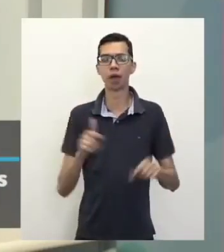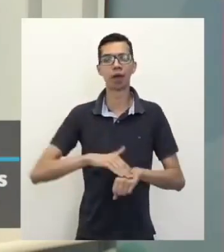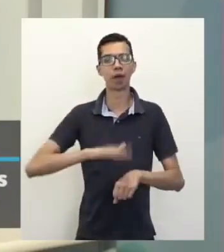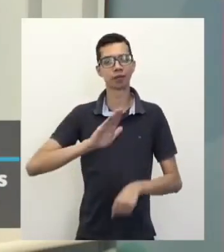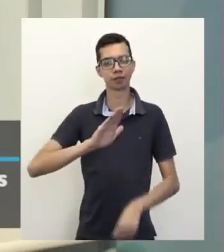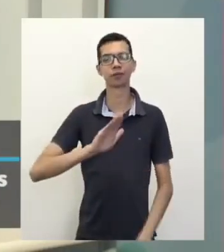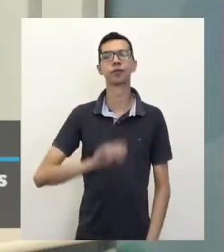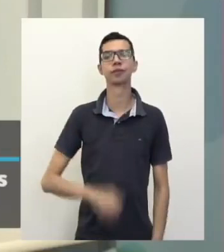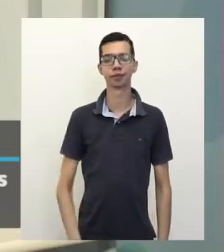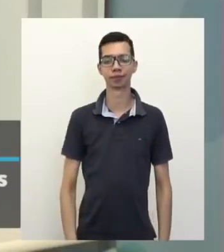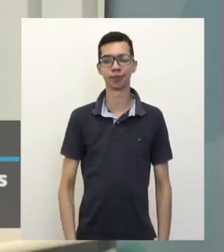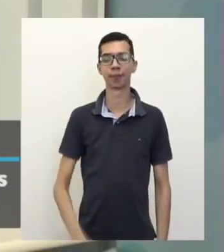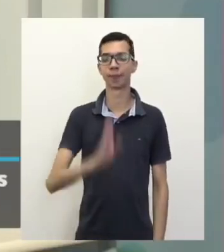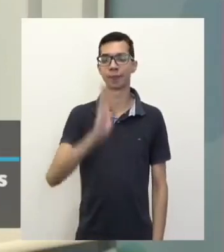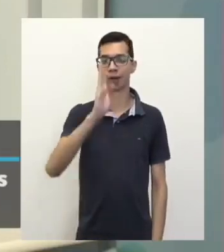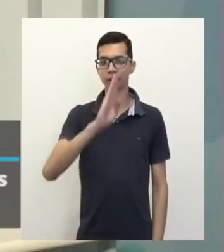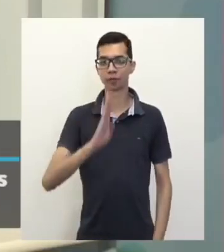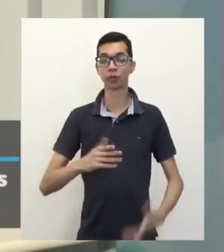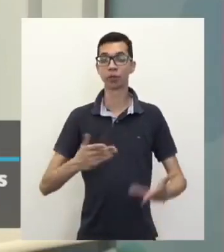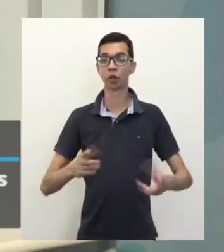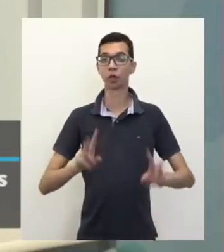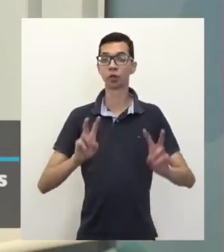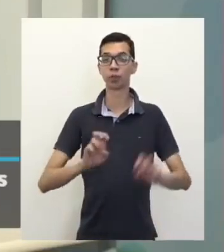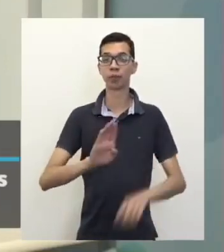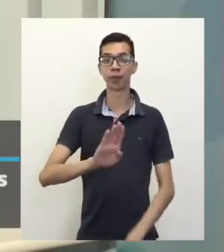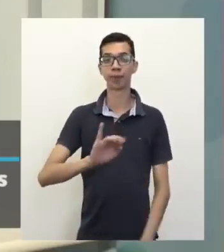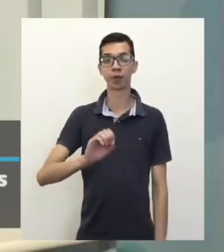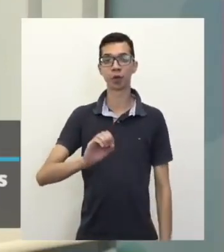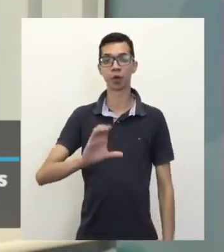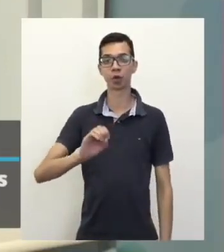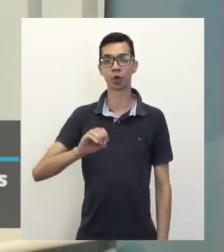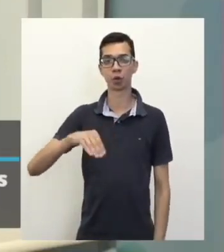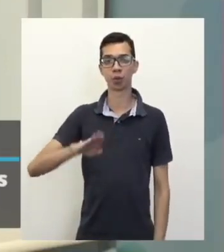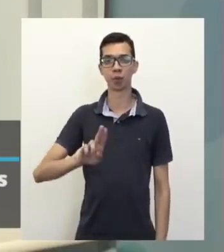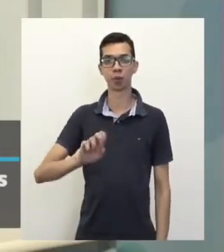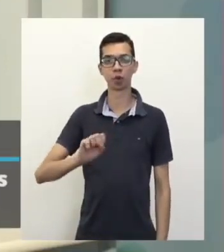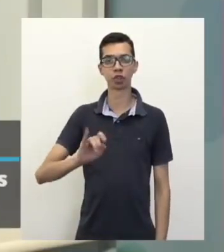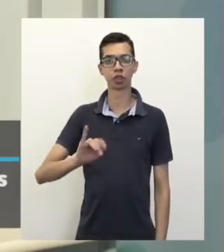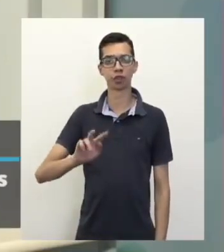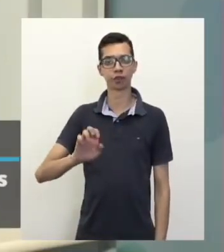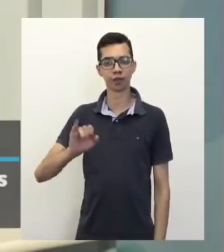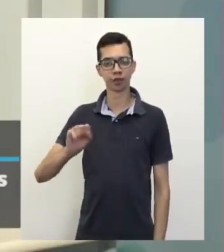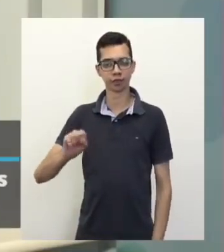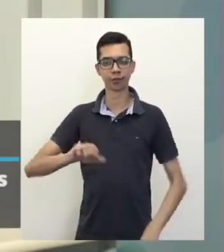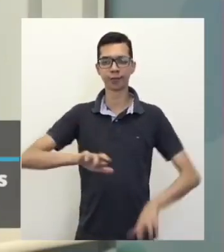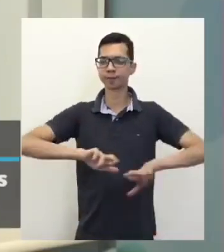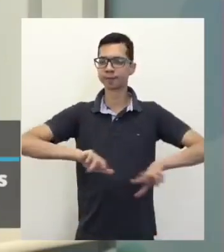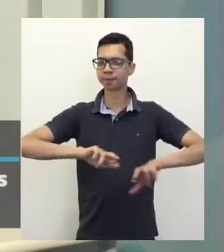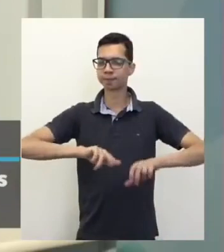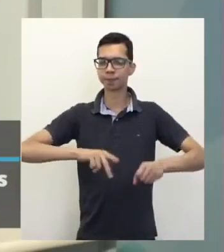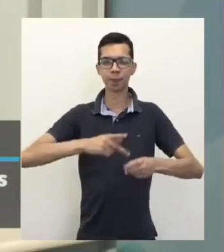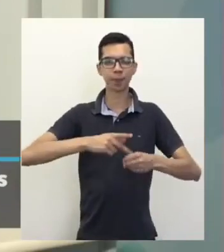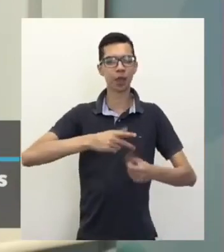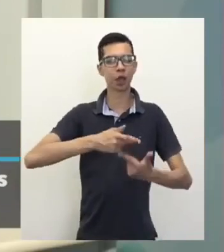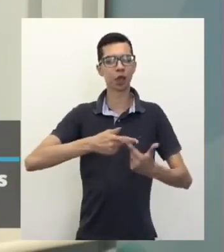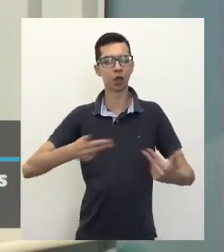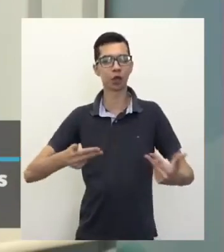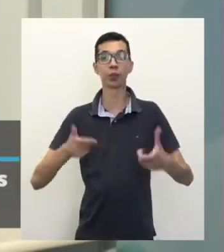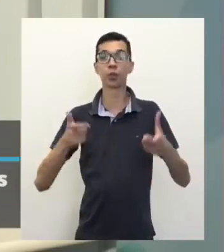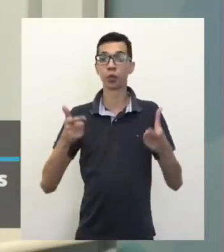essa indústria de biocombustíveis e principalmente a indústria de alimentos fez com que a